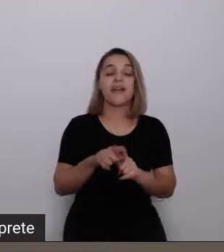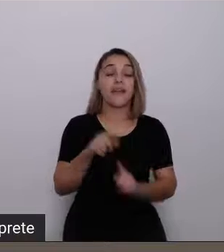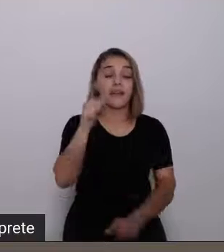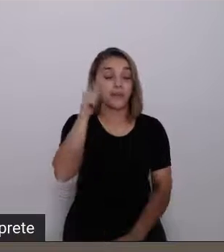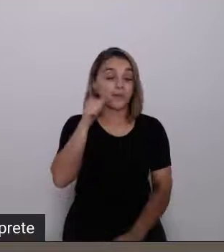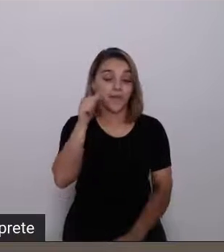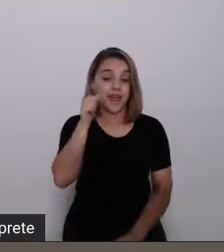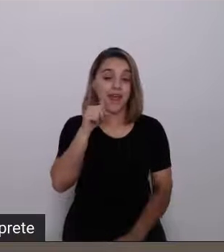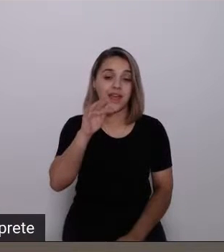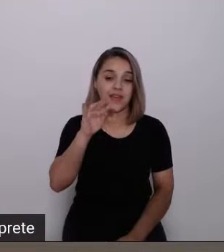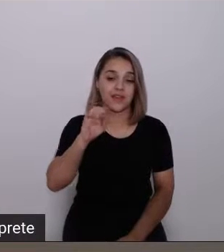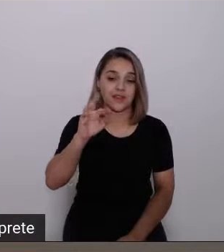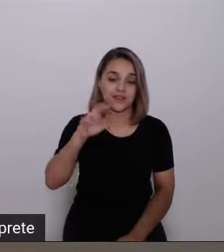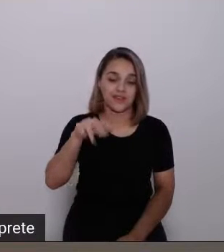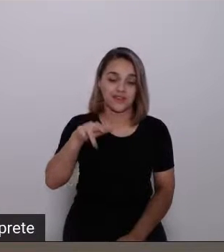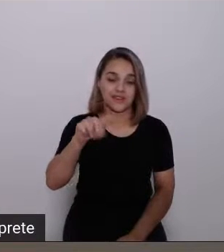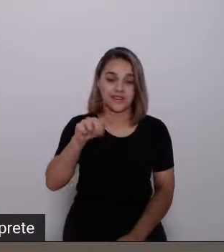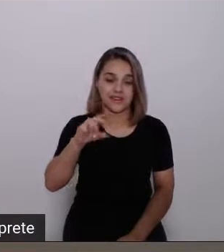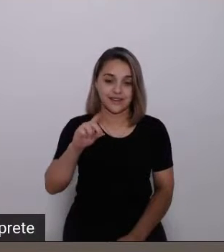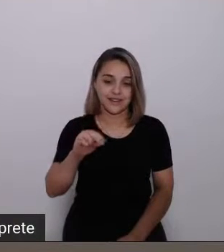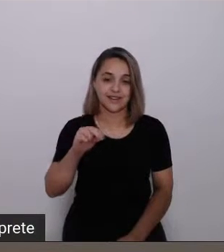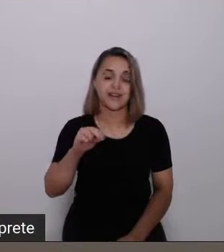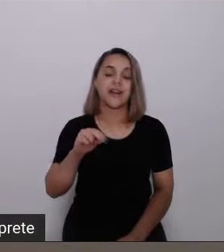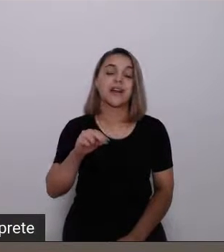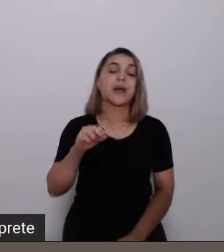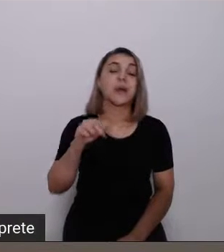montagem fotográfica sendo elaborada na poesia do Oswald.